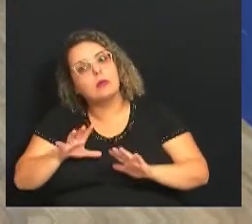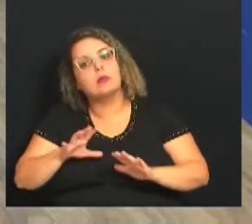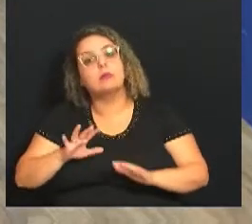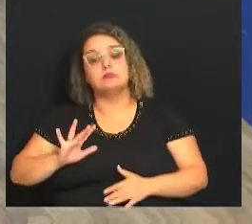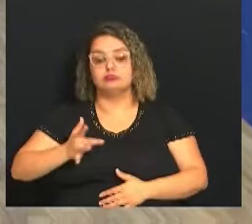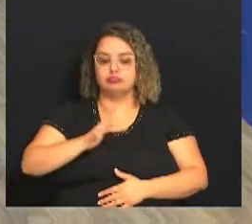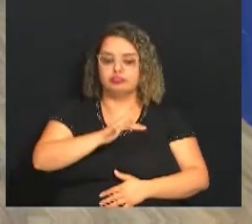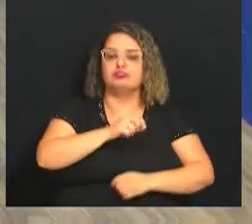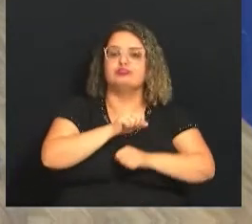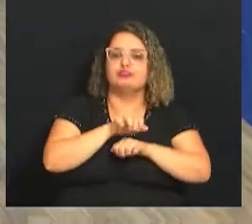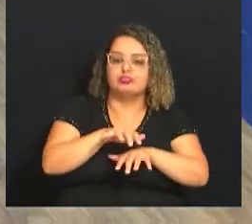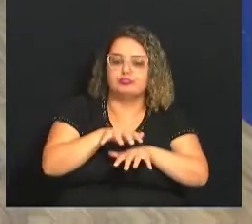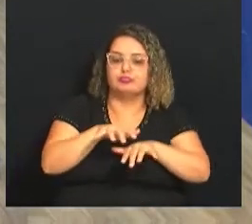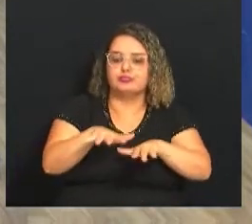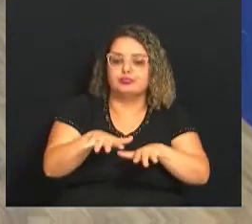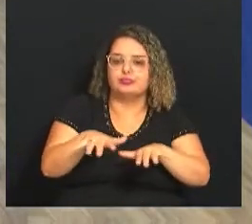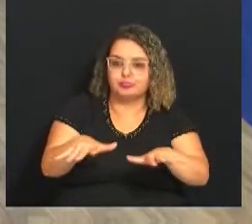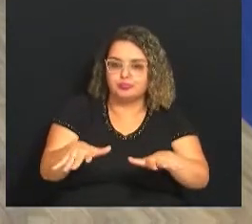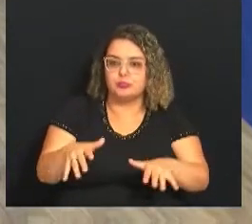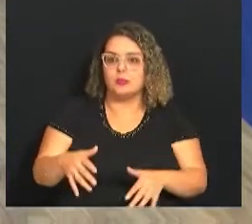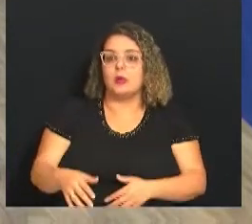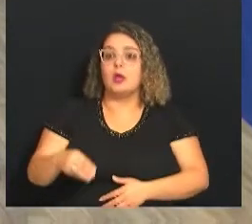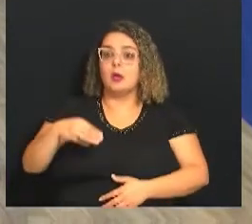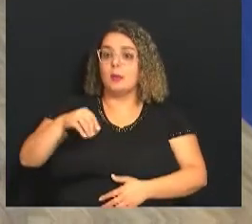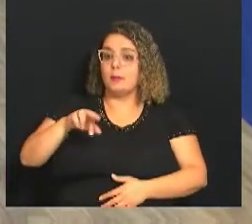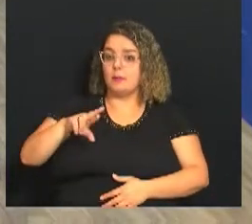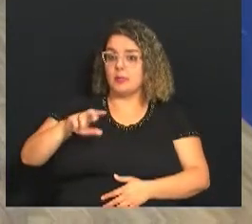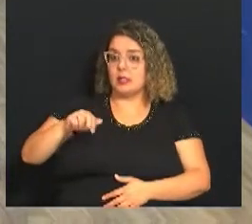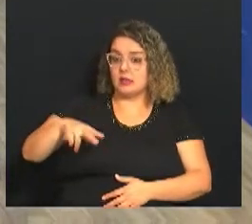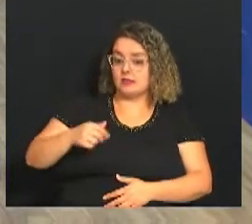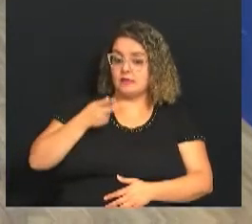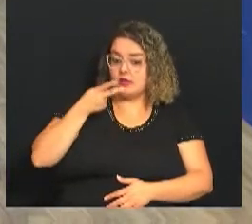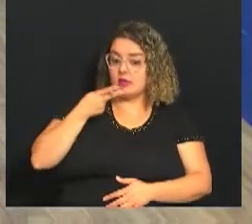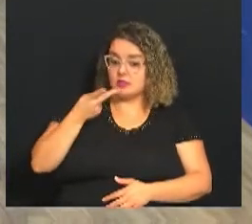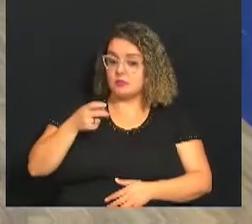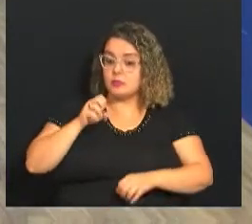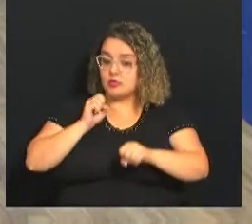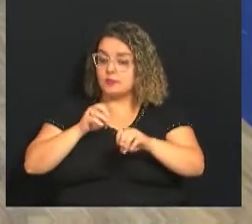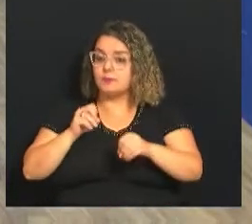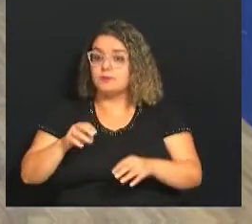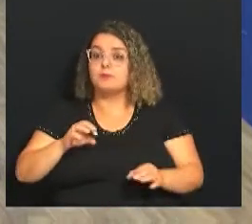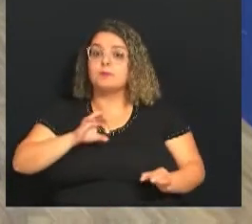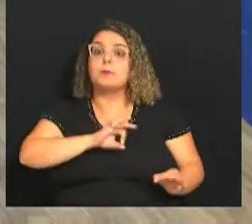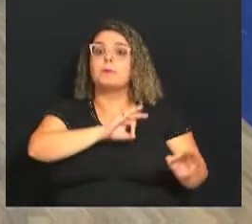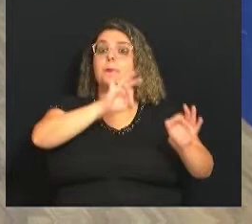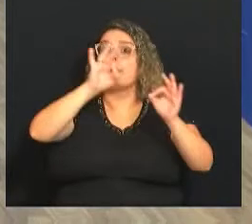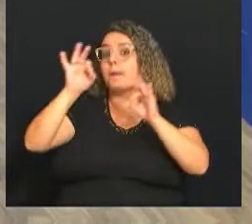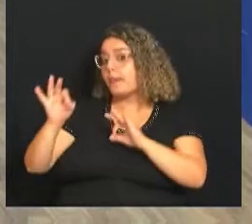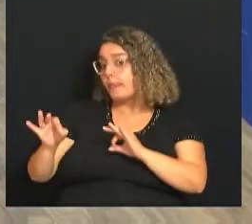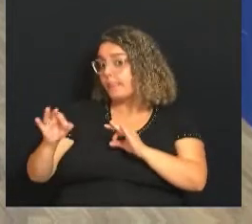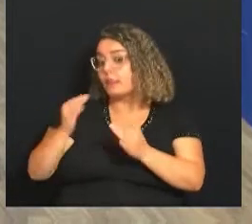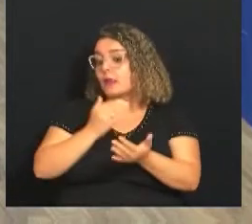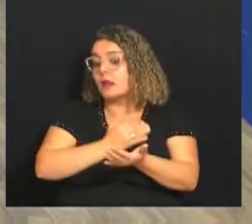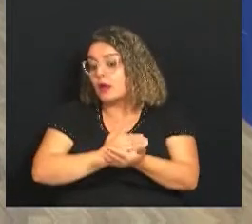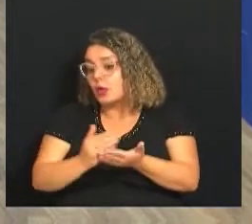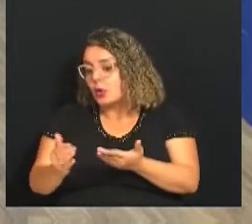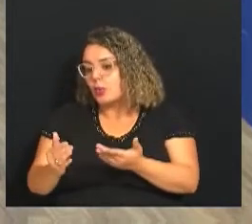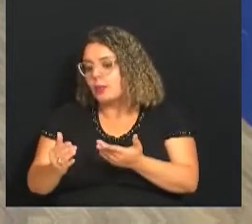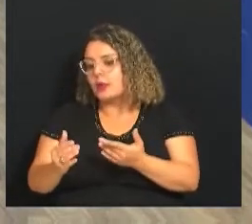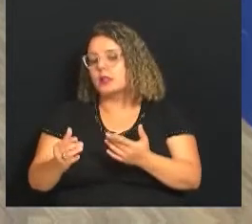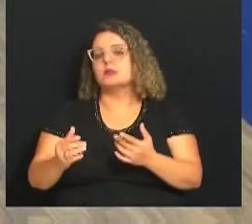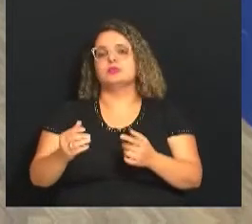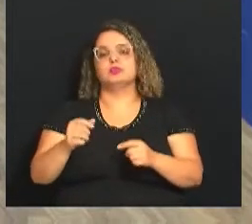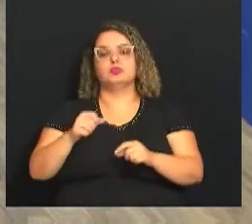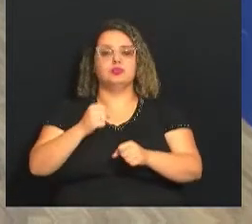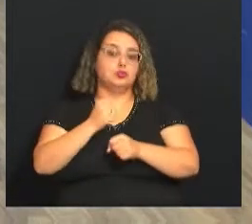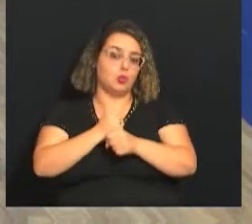epidemia na nossa cidade. Mirna Abreu, vamos falar sobre educação agora, porque a gente acompanhou desde o início do ano o retorno às aulas